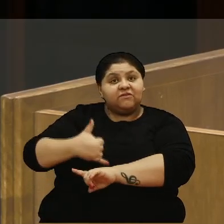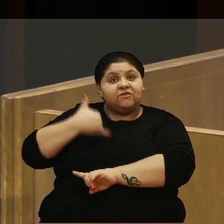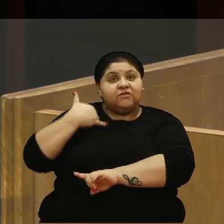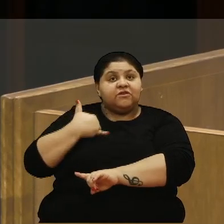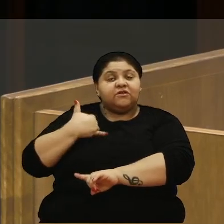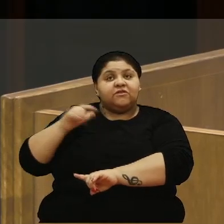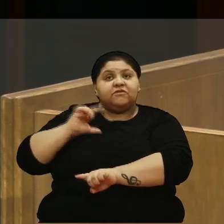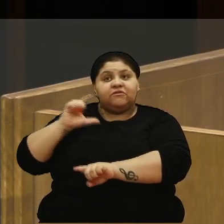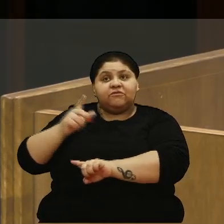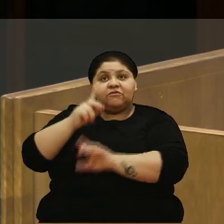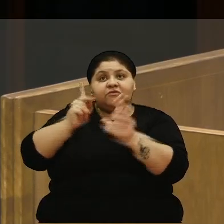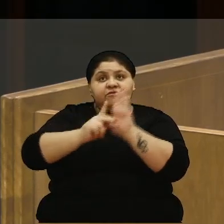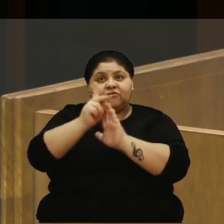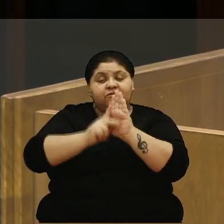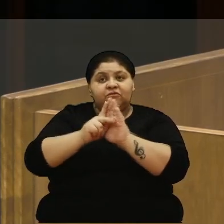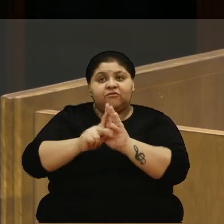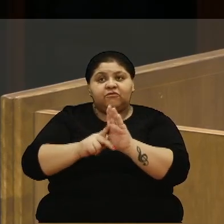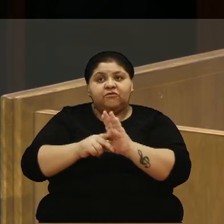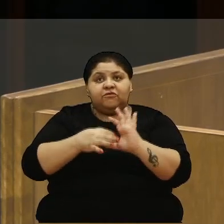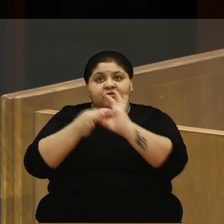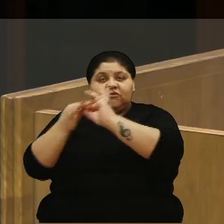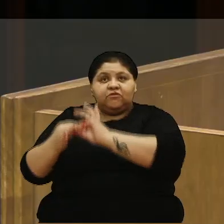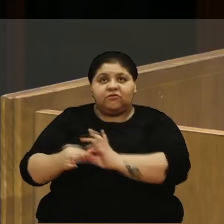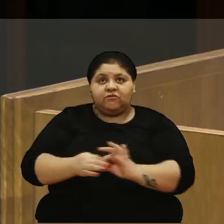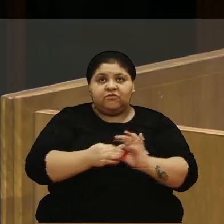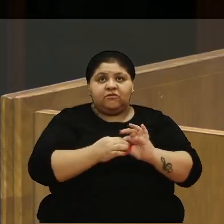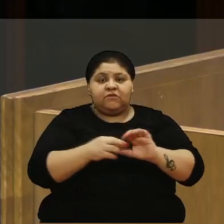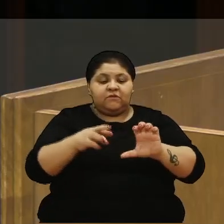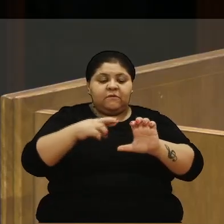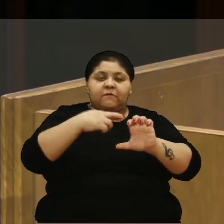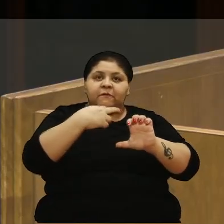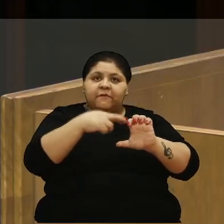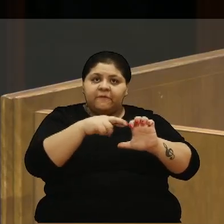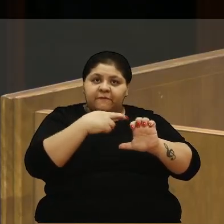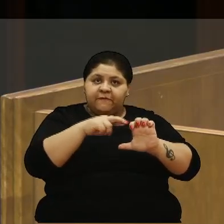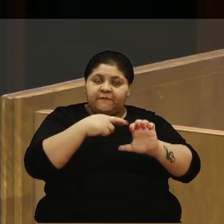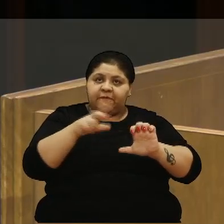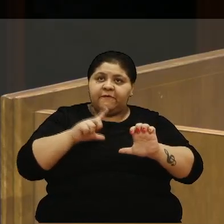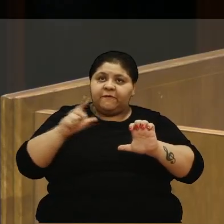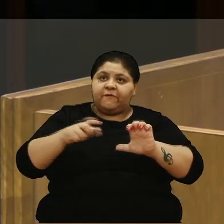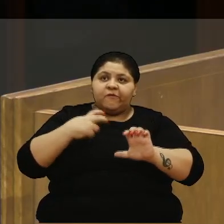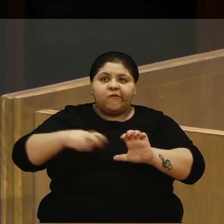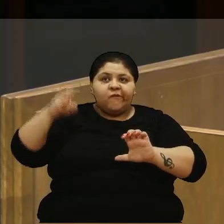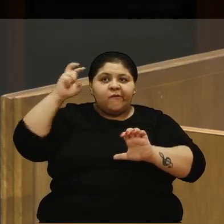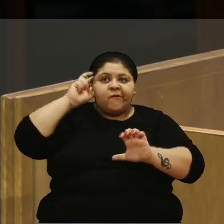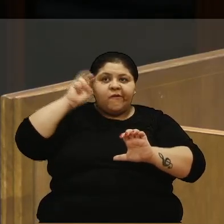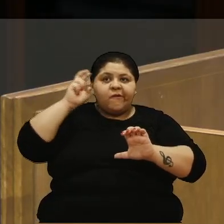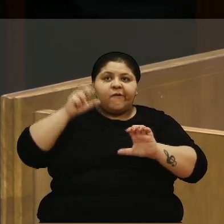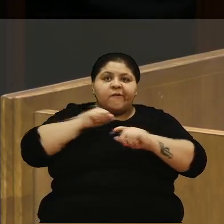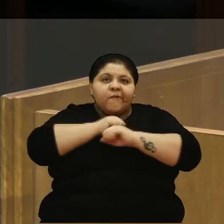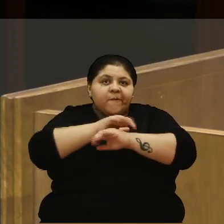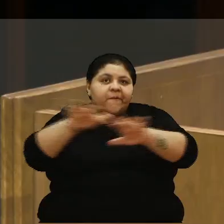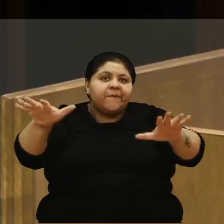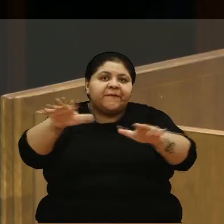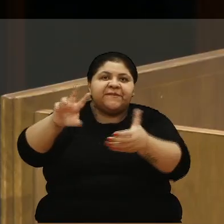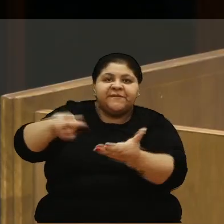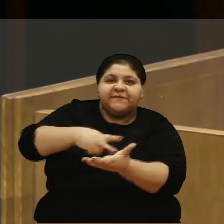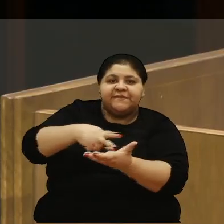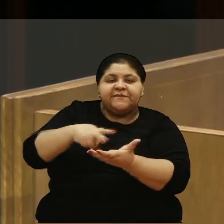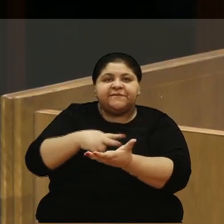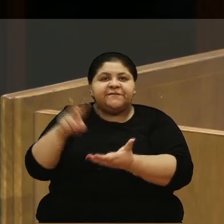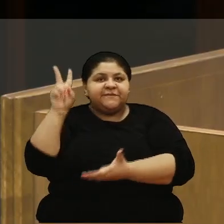com um projeto conjunto com o Instituto Elisabetta Randon, que leva a cultura do Rio Grande do Sul, suas danças,